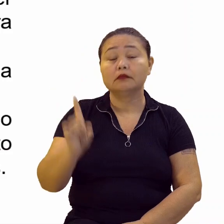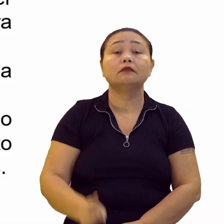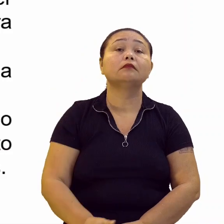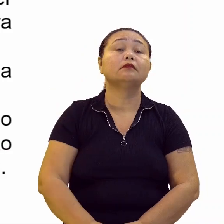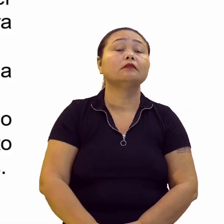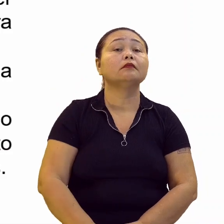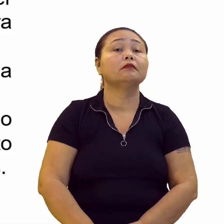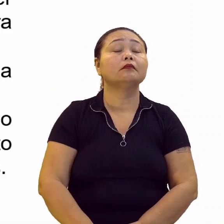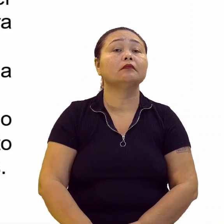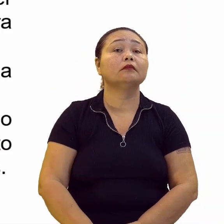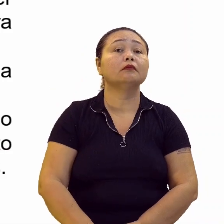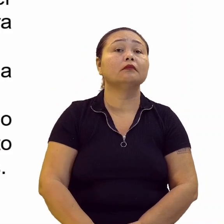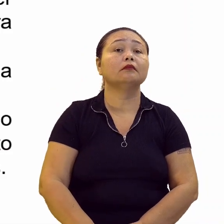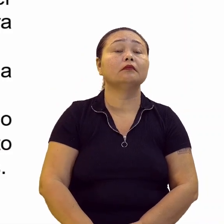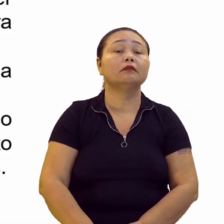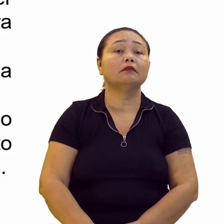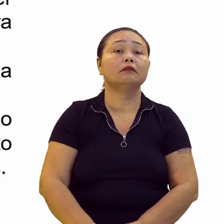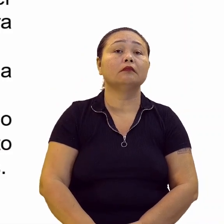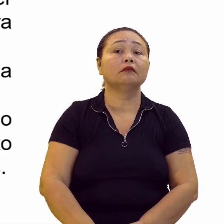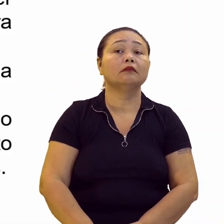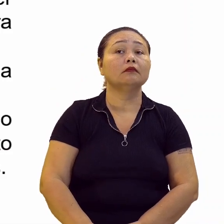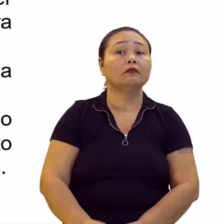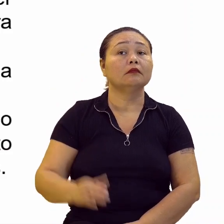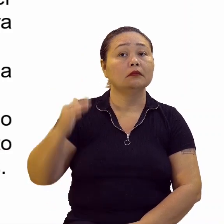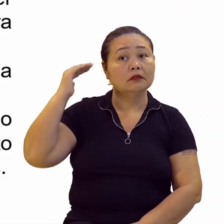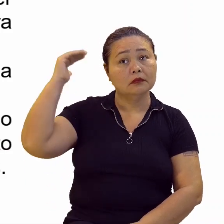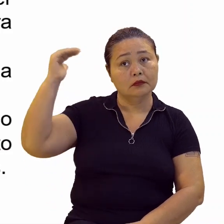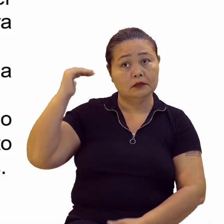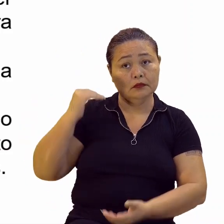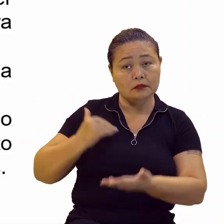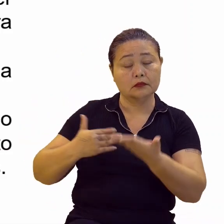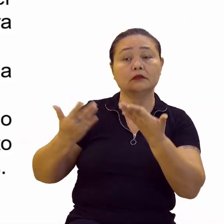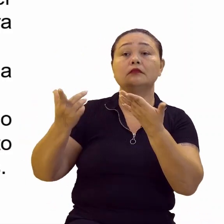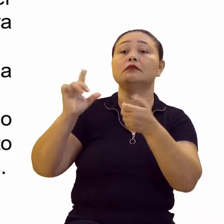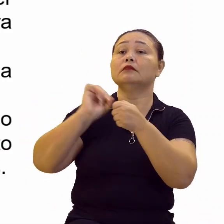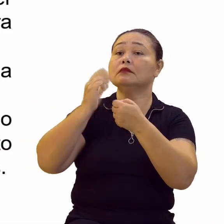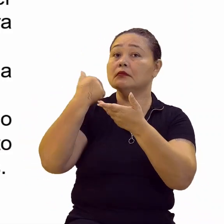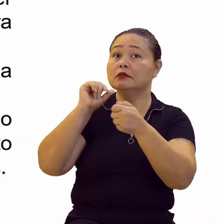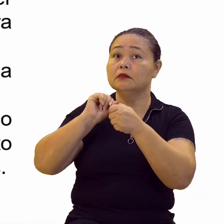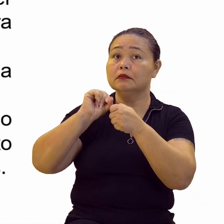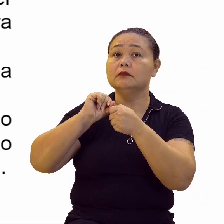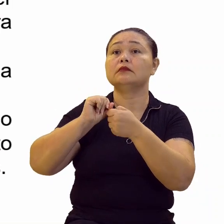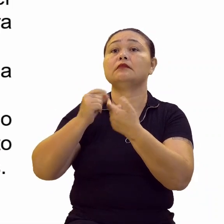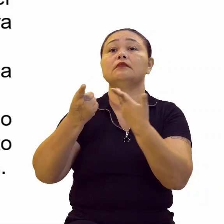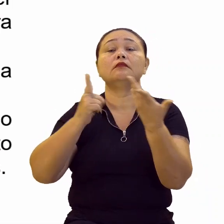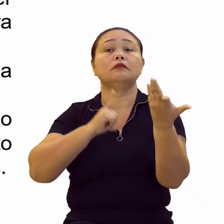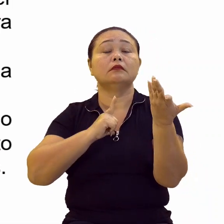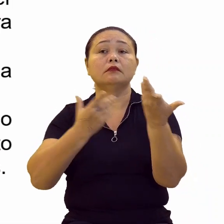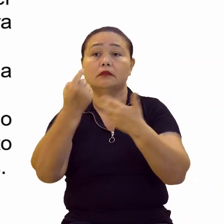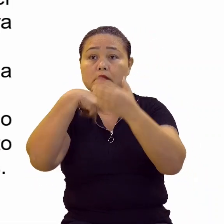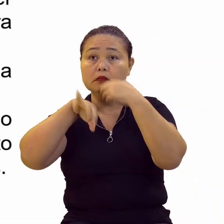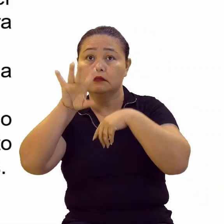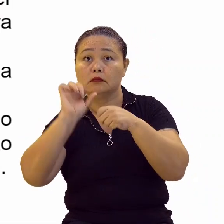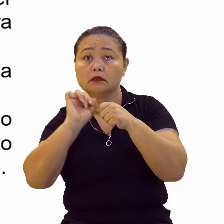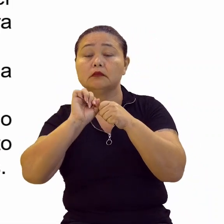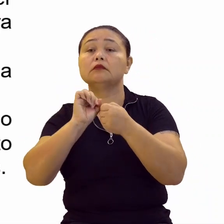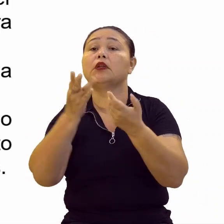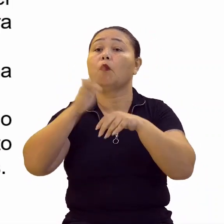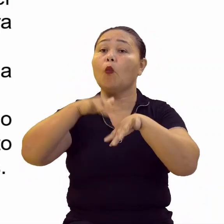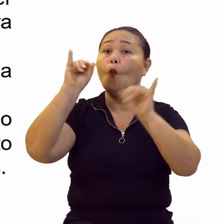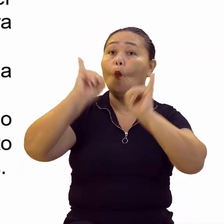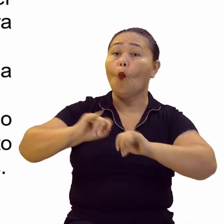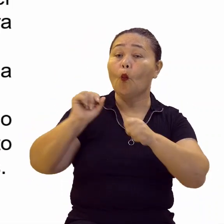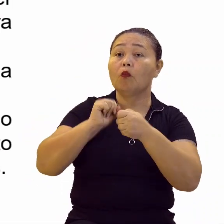tá? Entre os transtornos alimentares estão a bulimia nervosa, a anorexia e o transtorno de compulsão. Vamos